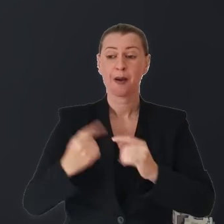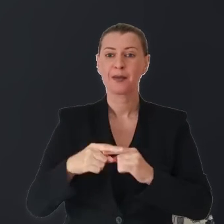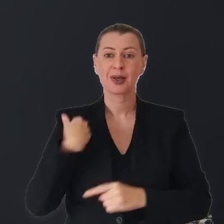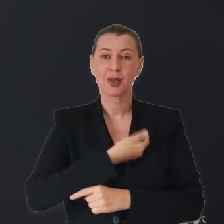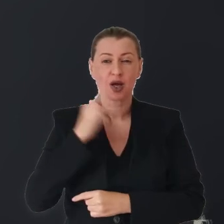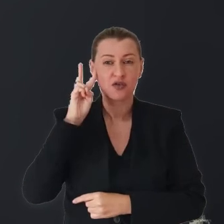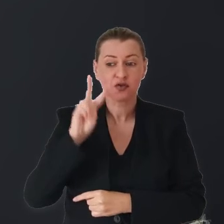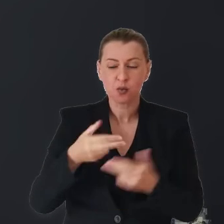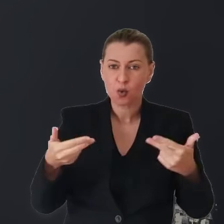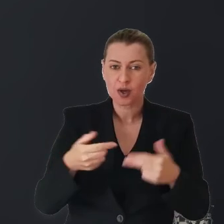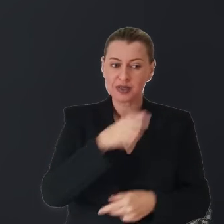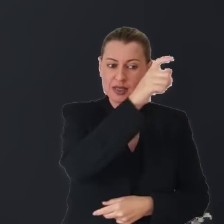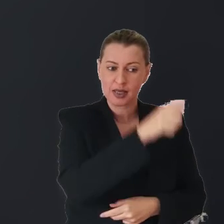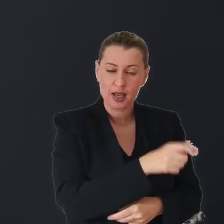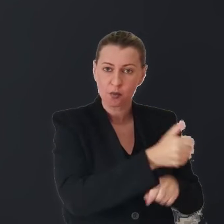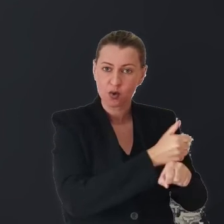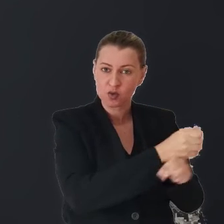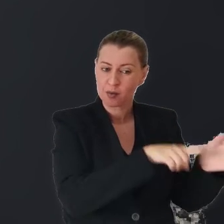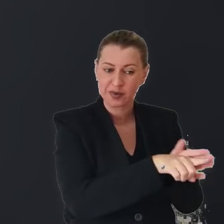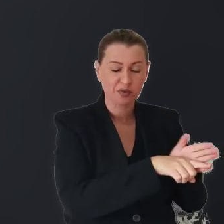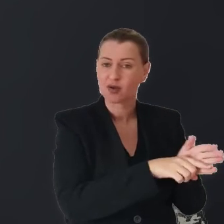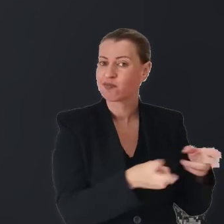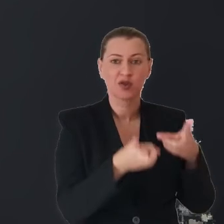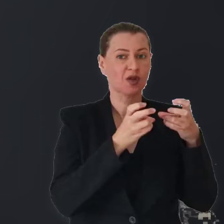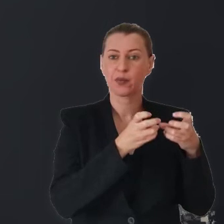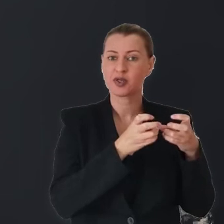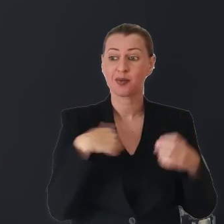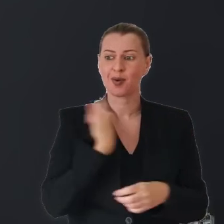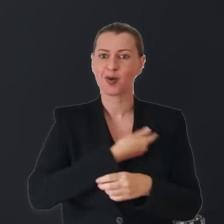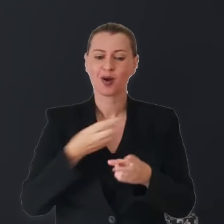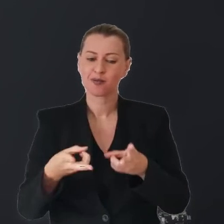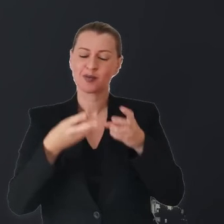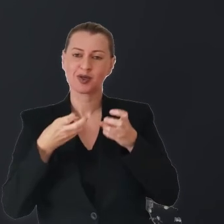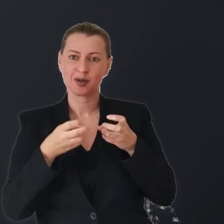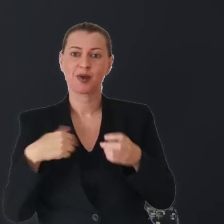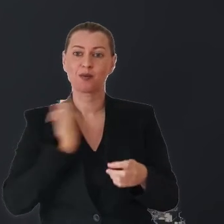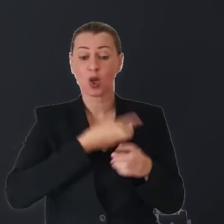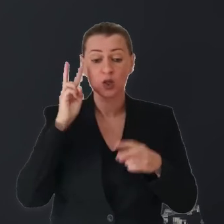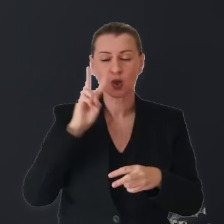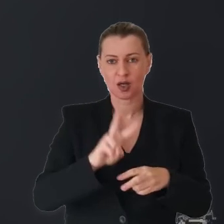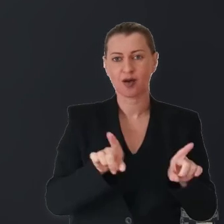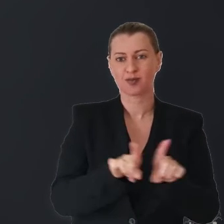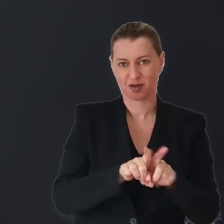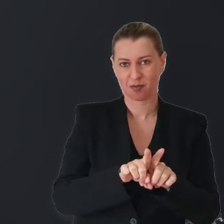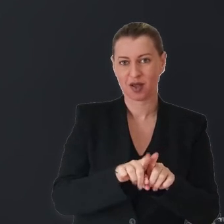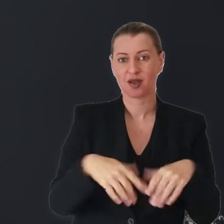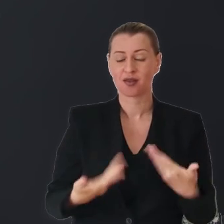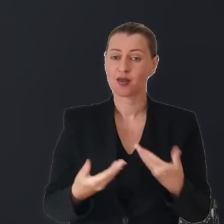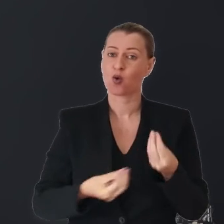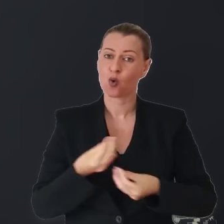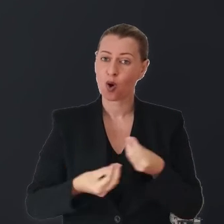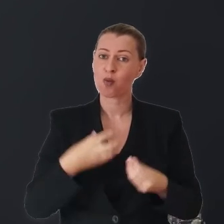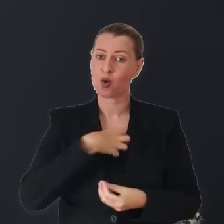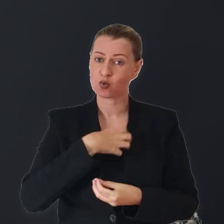que o pesquisador não enxergou. Então a gente, de certa forma, olha também para isso. Então é um